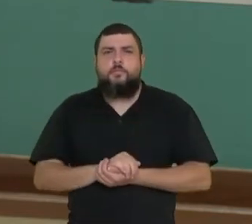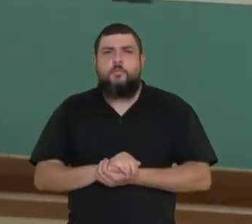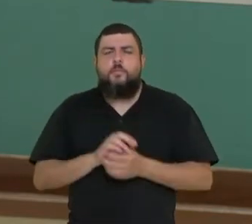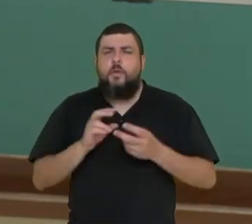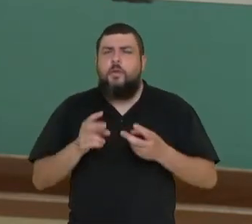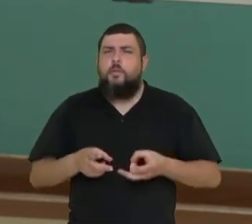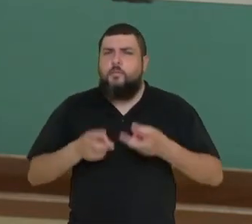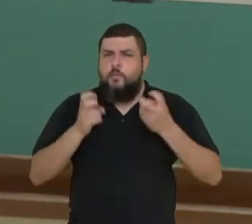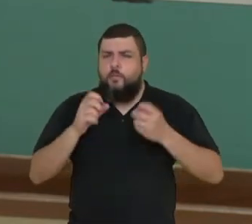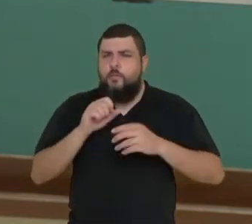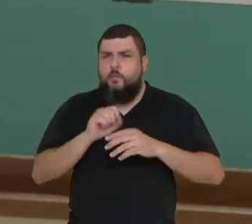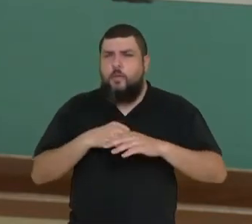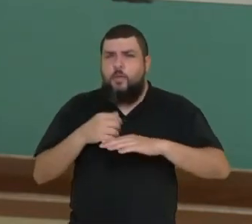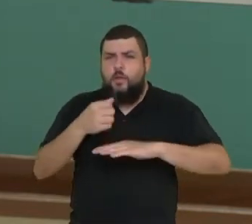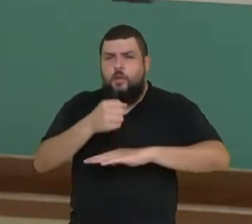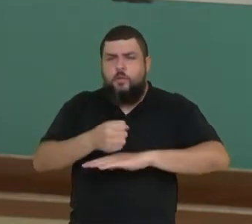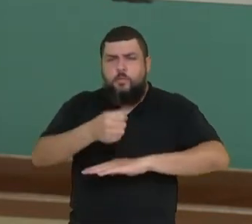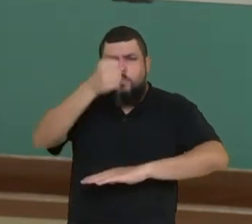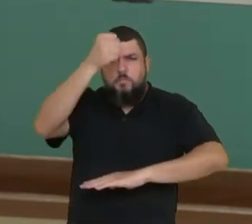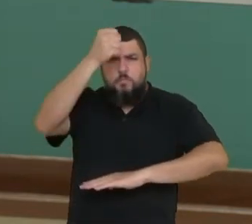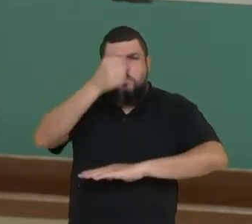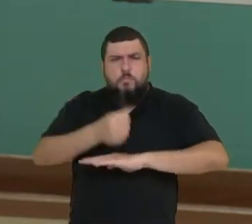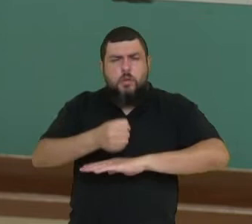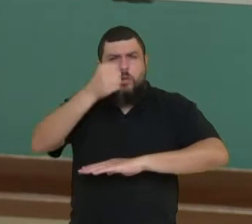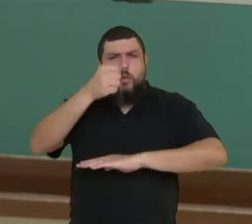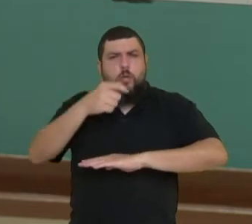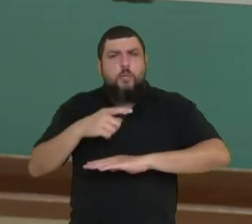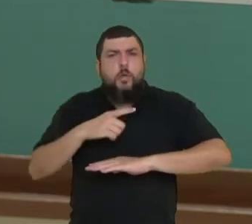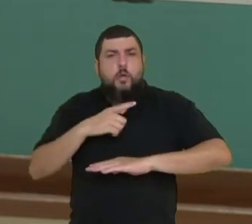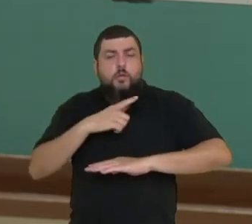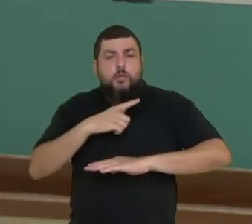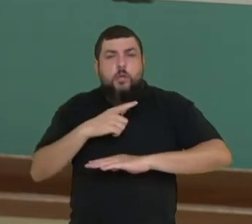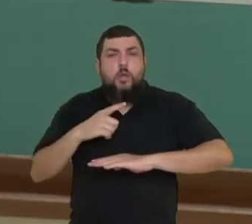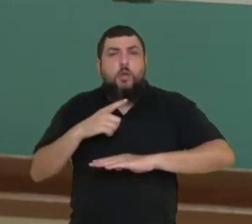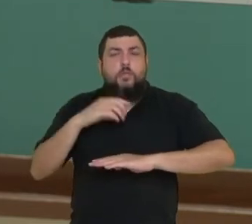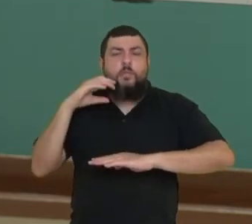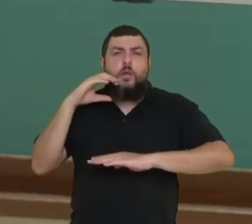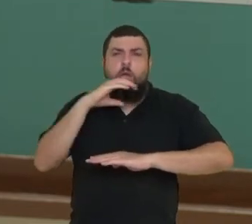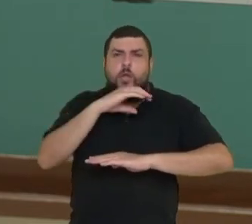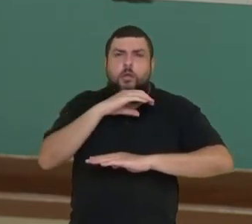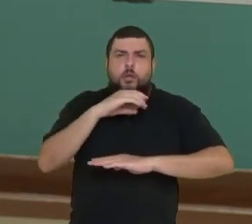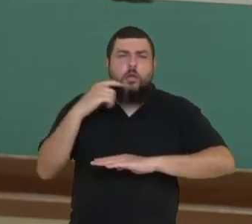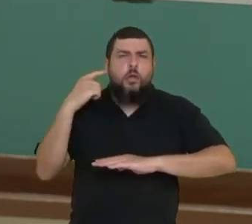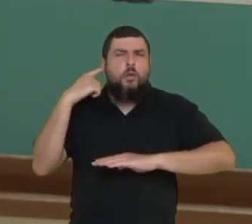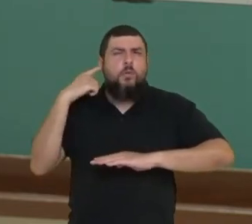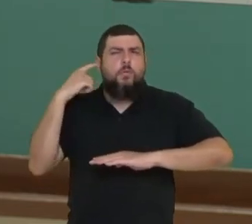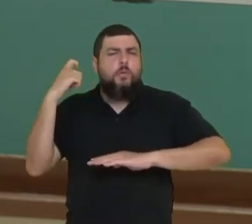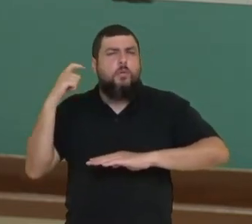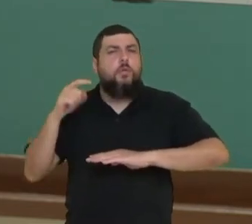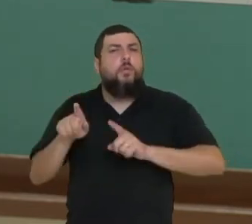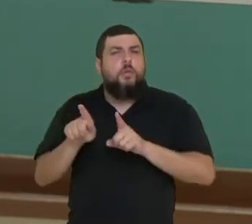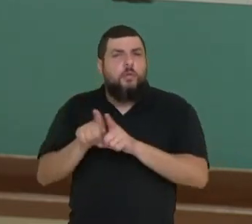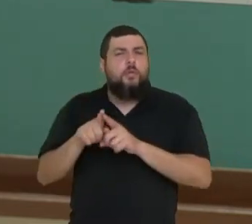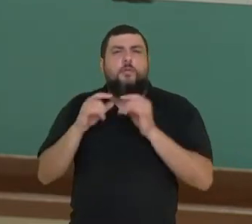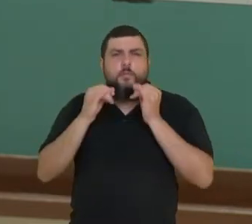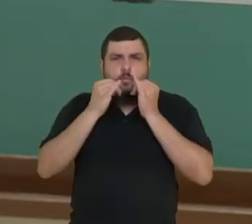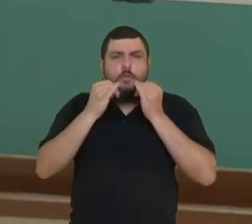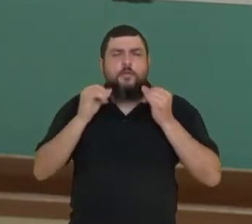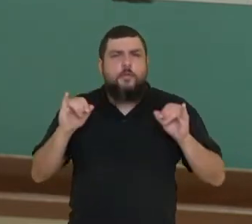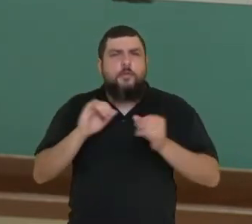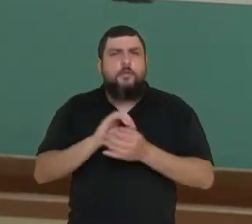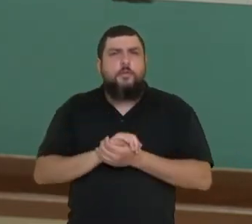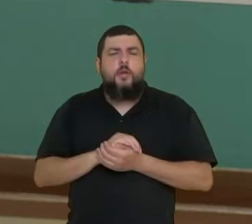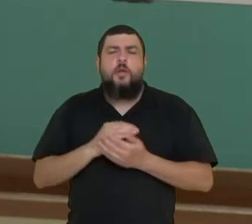aquecendo ali, que aquele contato faz com que você tenha aquecimento. O barulho que você escuta é uma energia também, certo? Então por isso que é